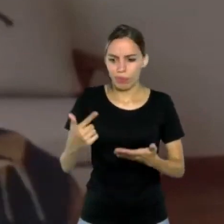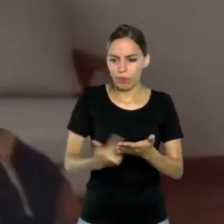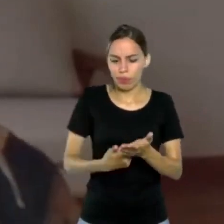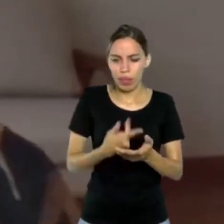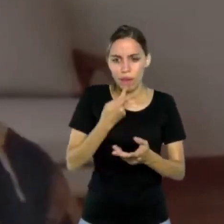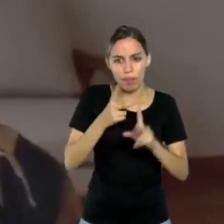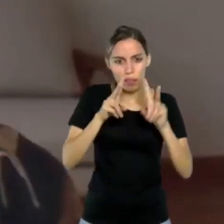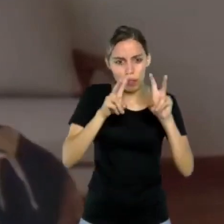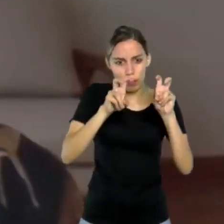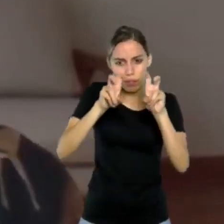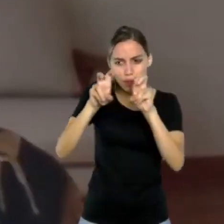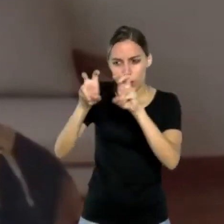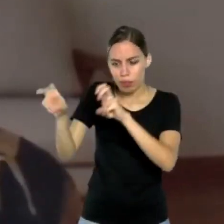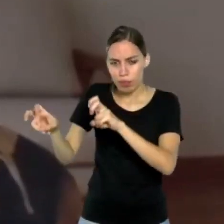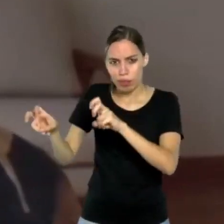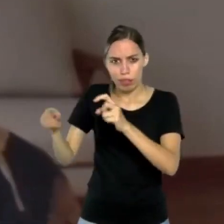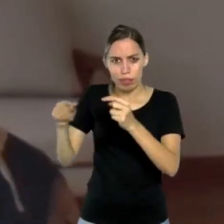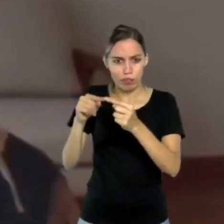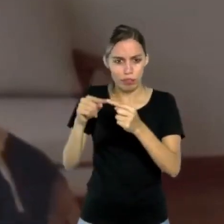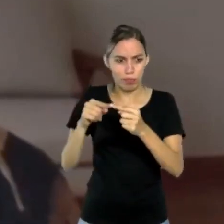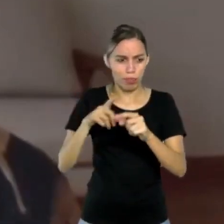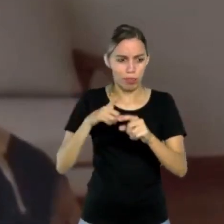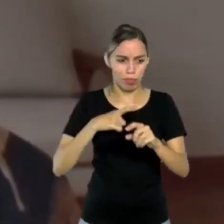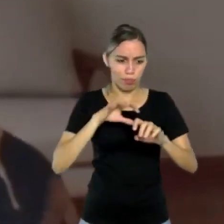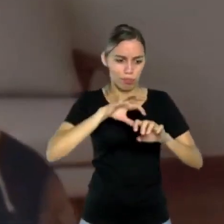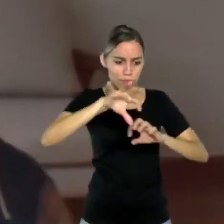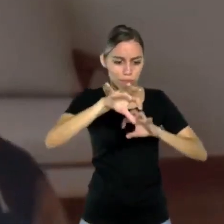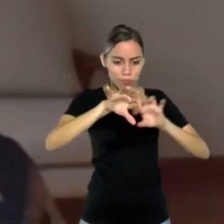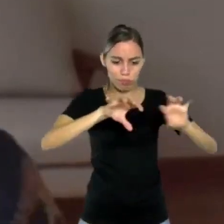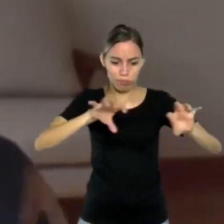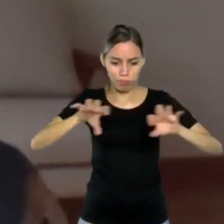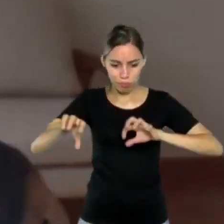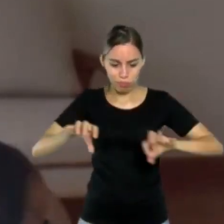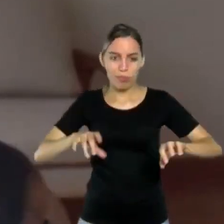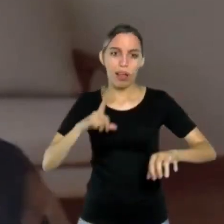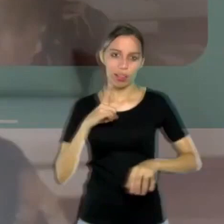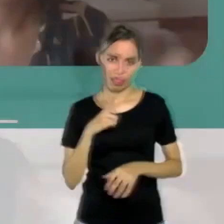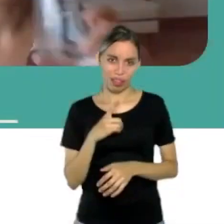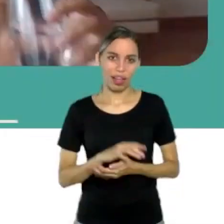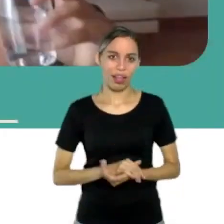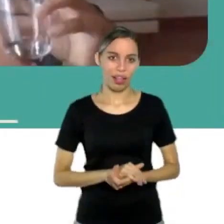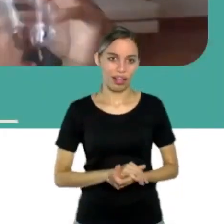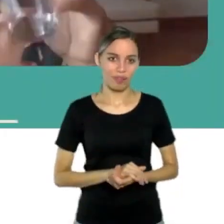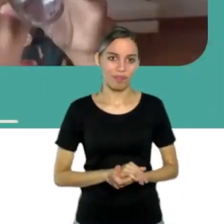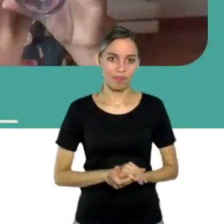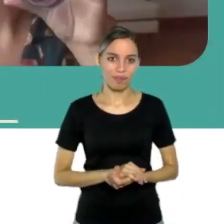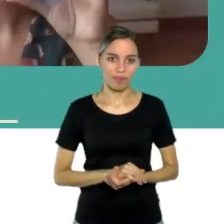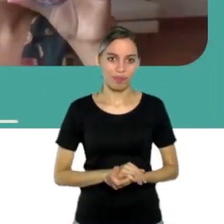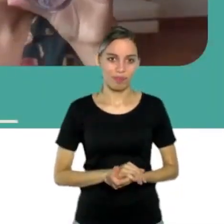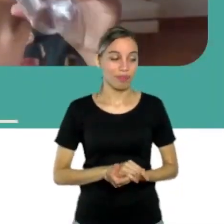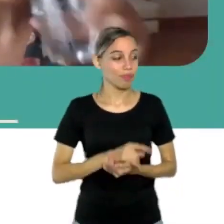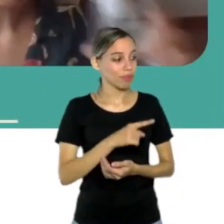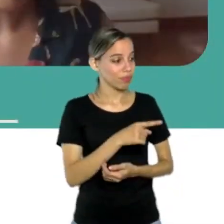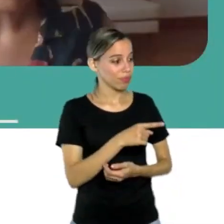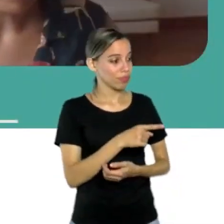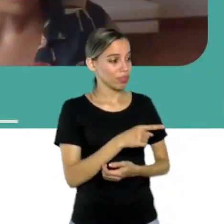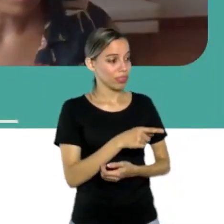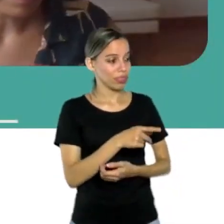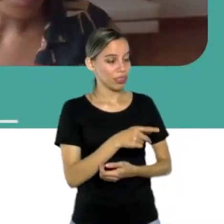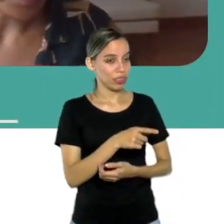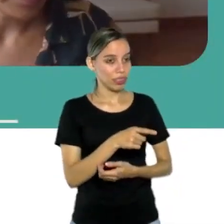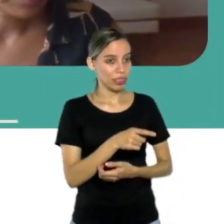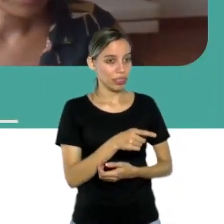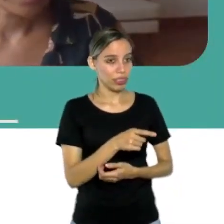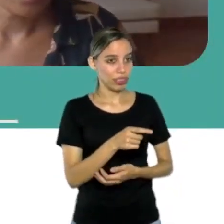uma amarra, mas ele também tem essa fragmentação. Você entrou no A Curva Infinita, que você